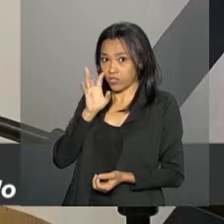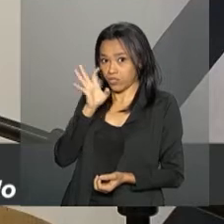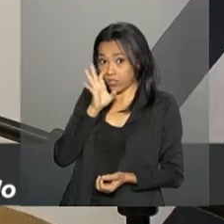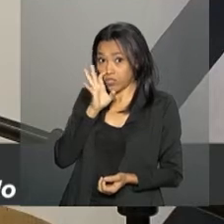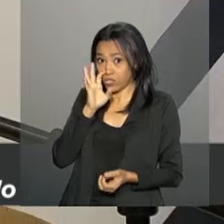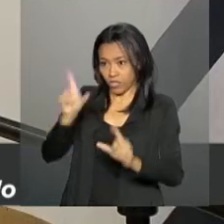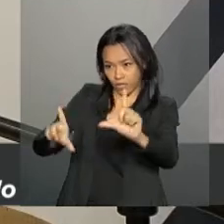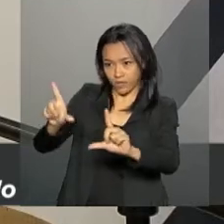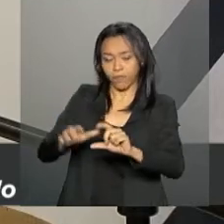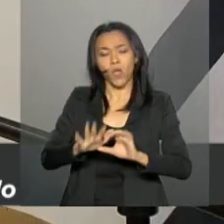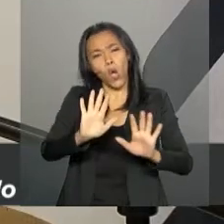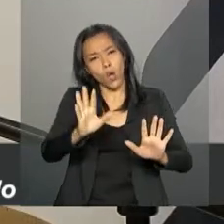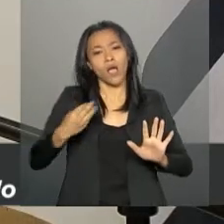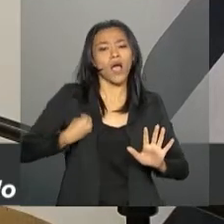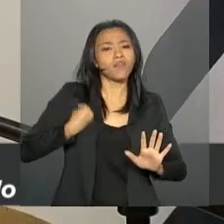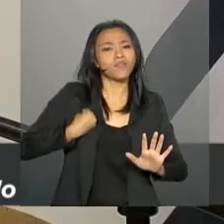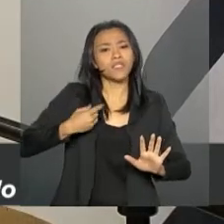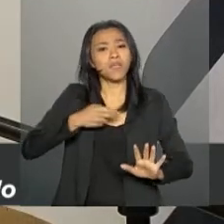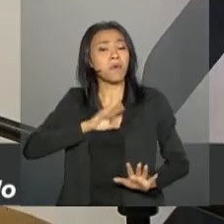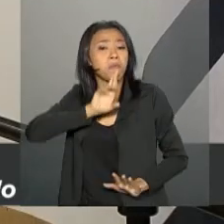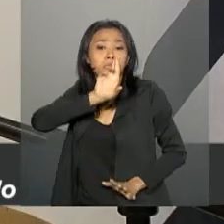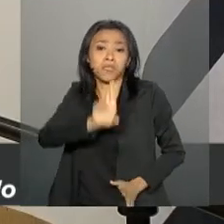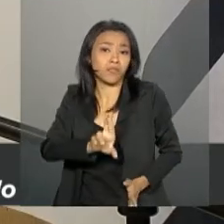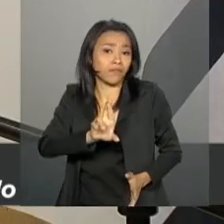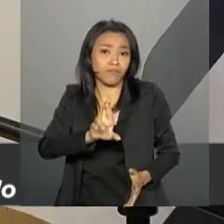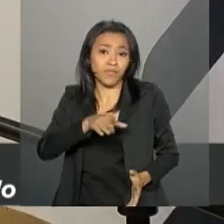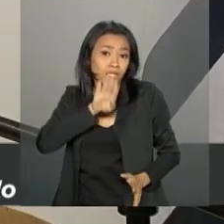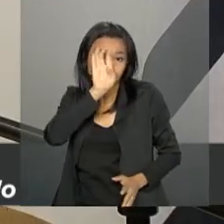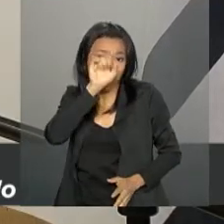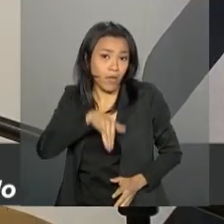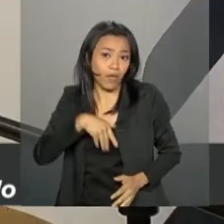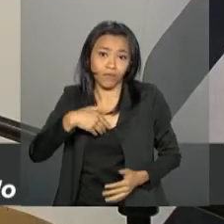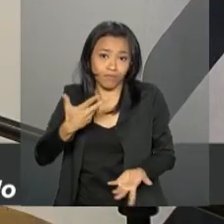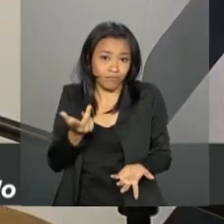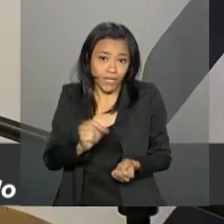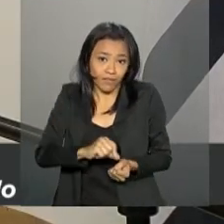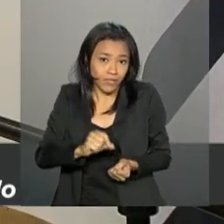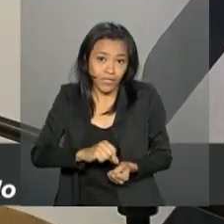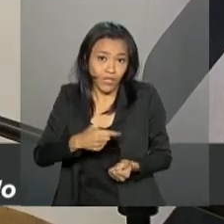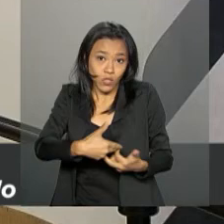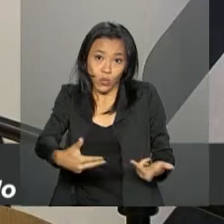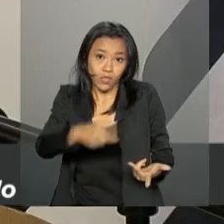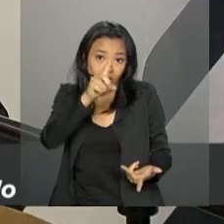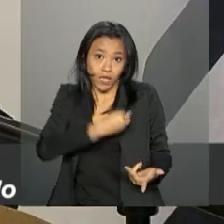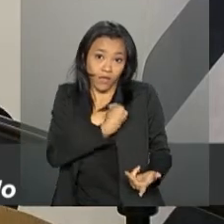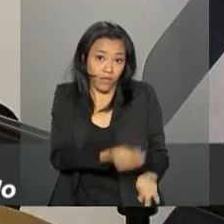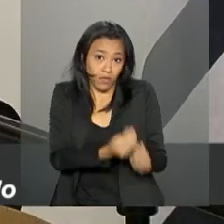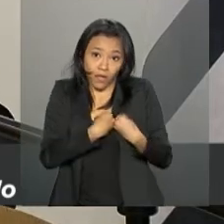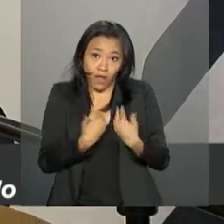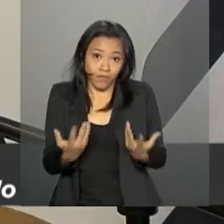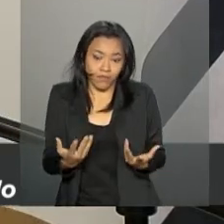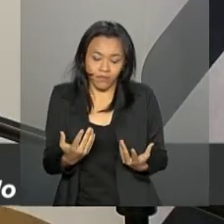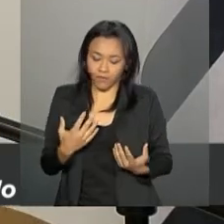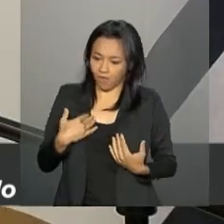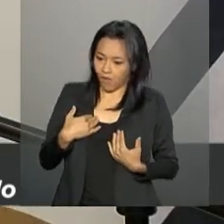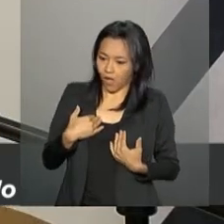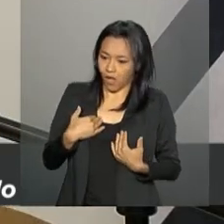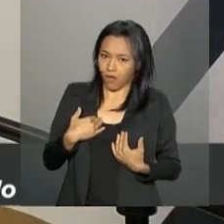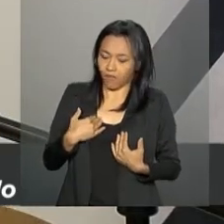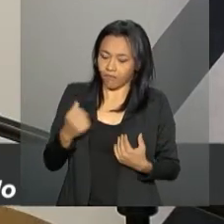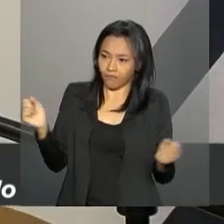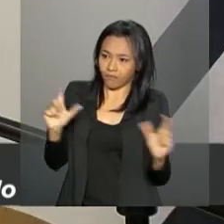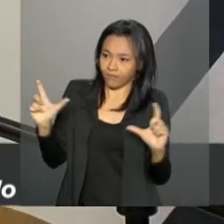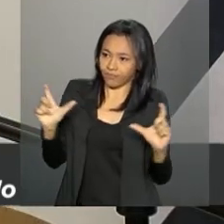a vida também é uma representação, você tem que interpretar bem o papel que a vida te entrega. Eu falei, poxa vida, eu preciso representar o papel